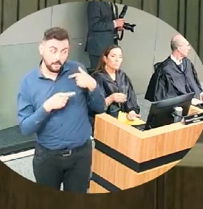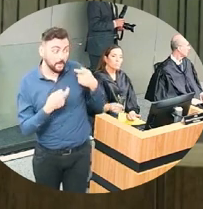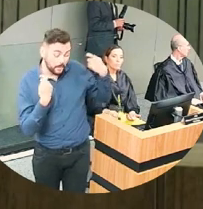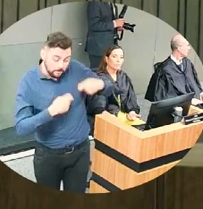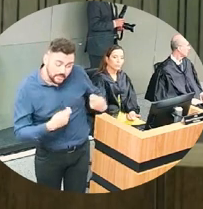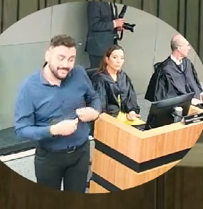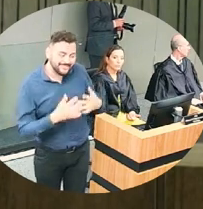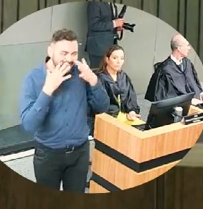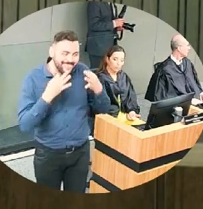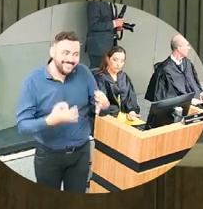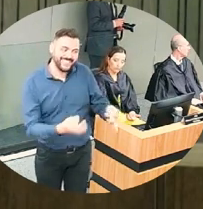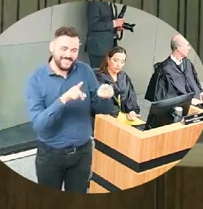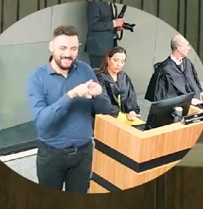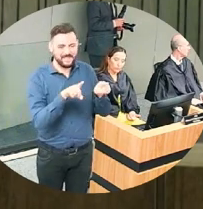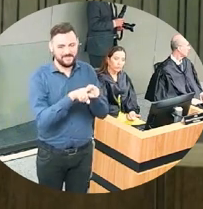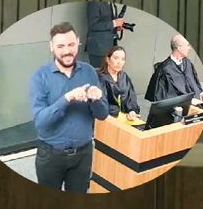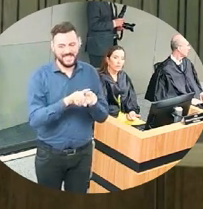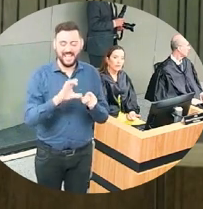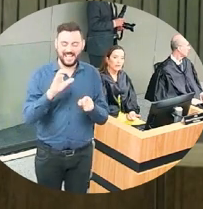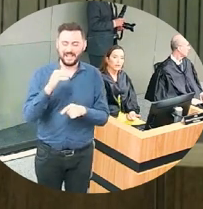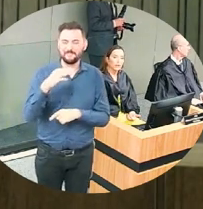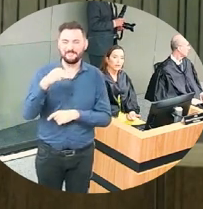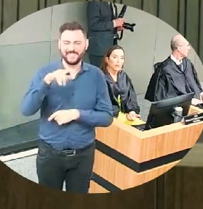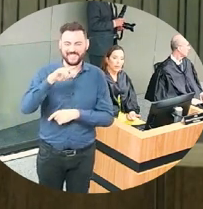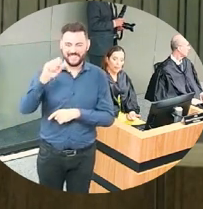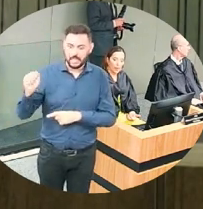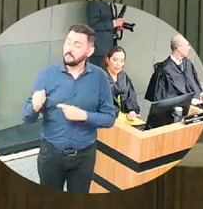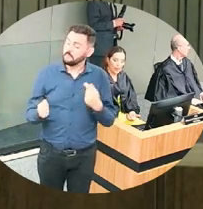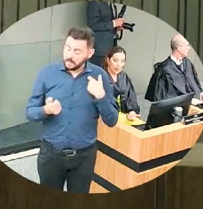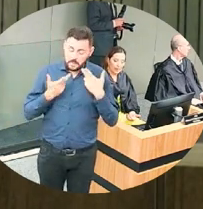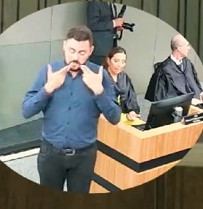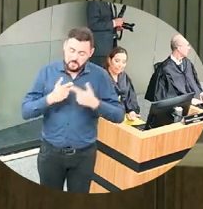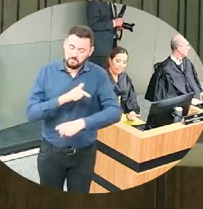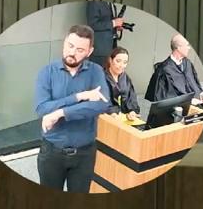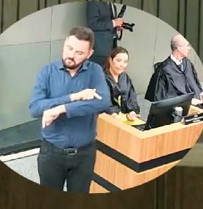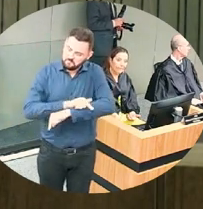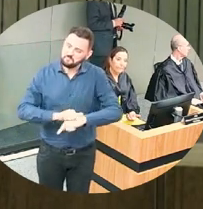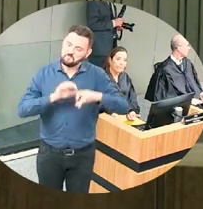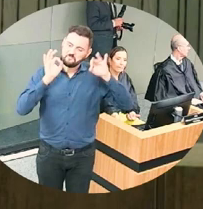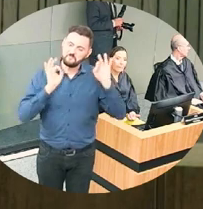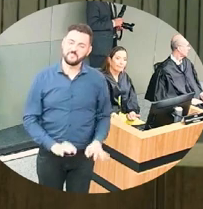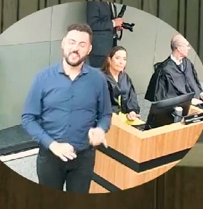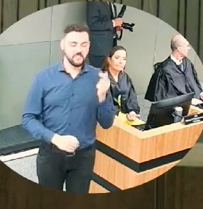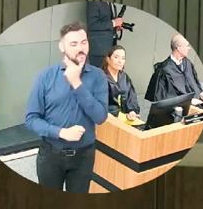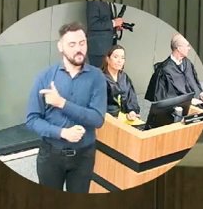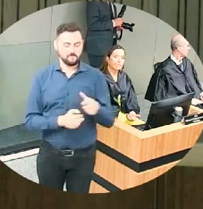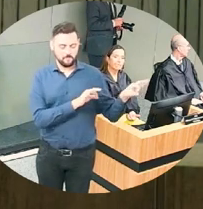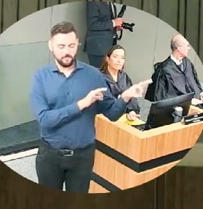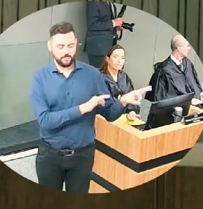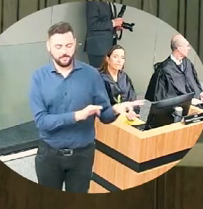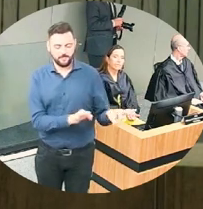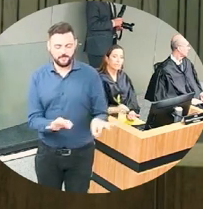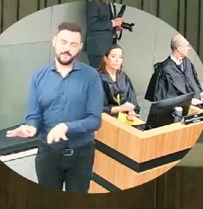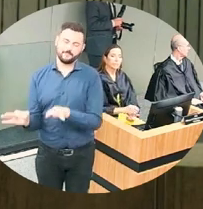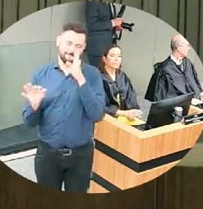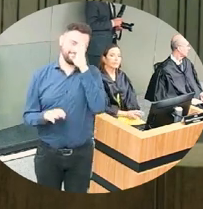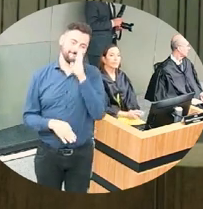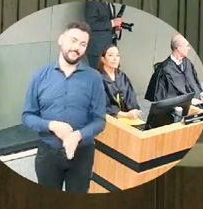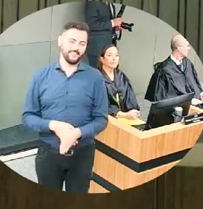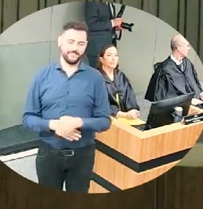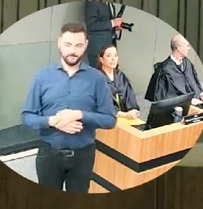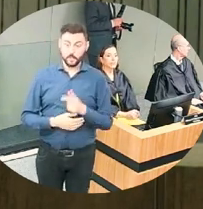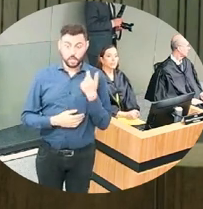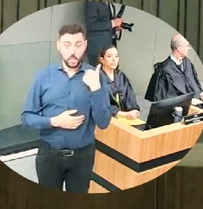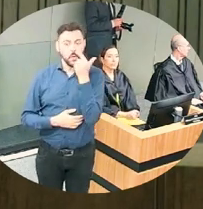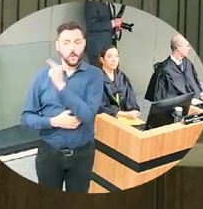ela fez isso de forma solene e constante né Sempre é o tribunal porque